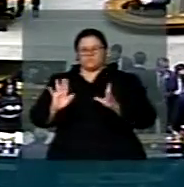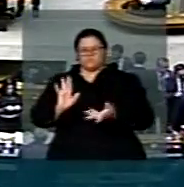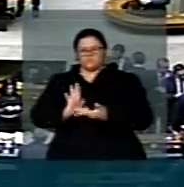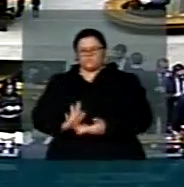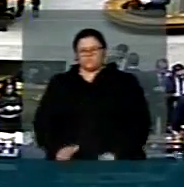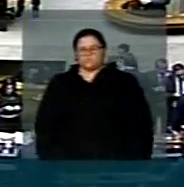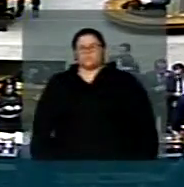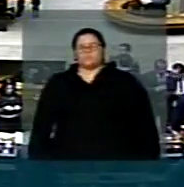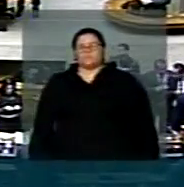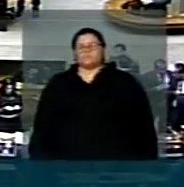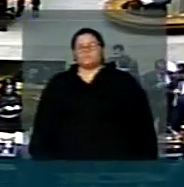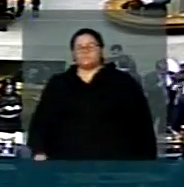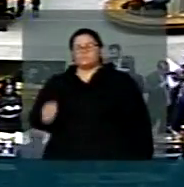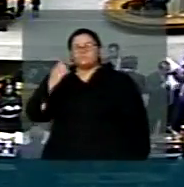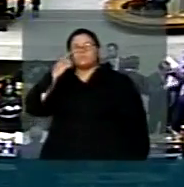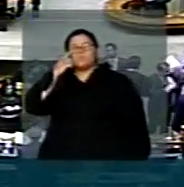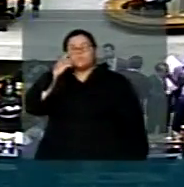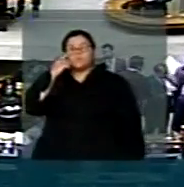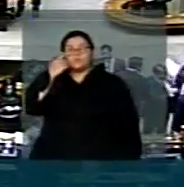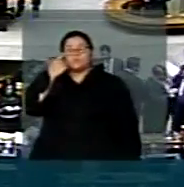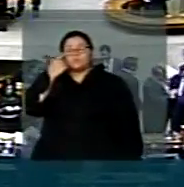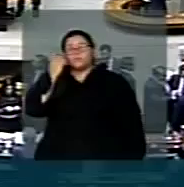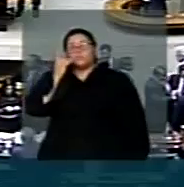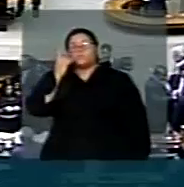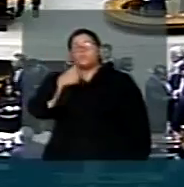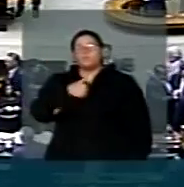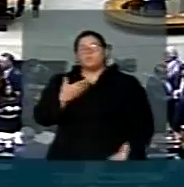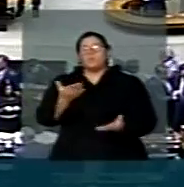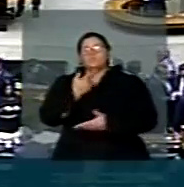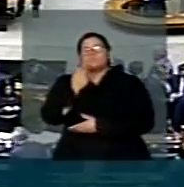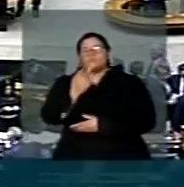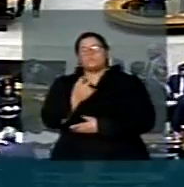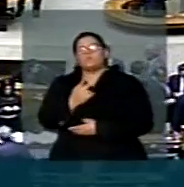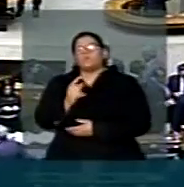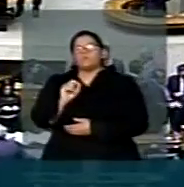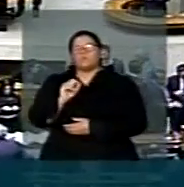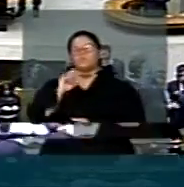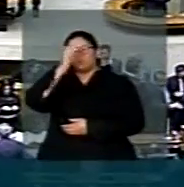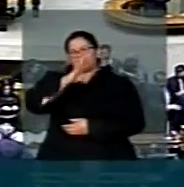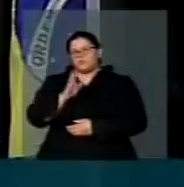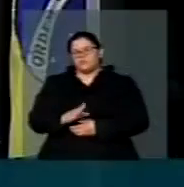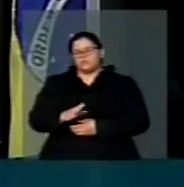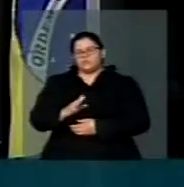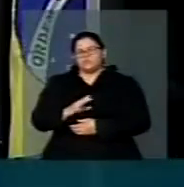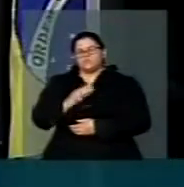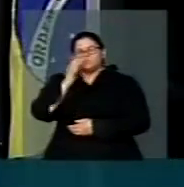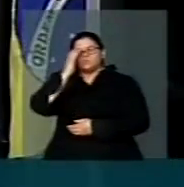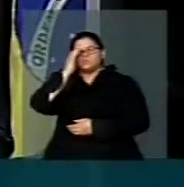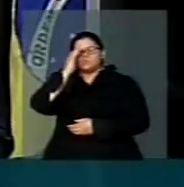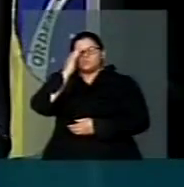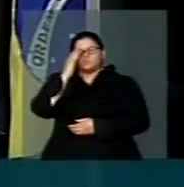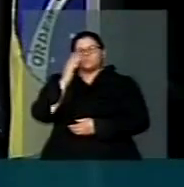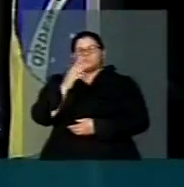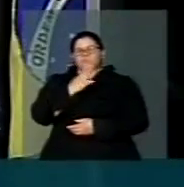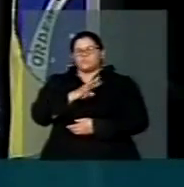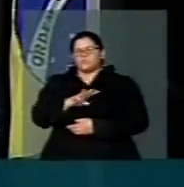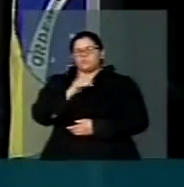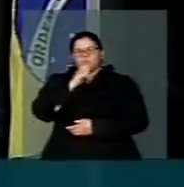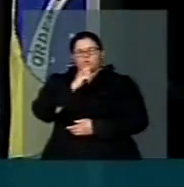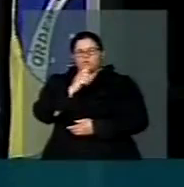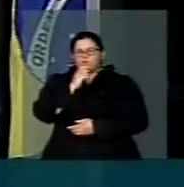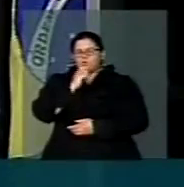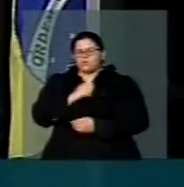palavra o deputado Bruno Araújo, do PSDB de Pernambuco, líder da minoria. O Brasil, aqueles que não conhecem